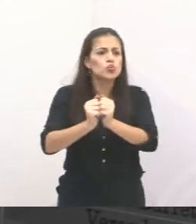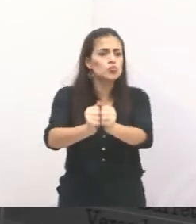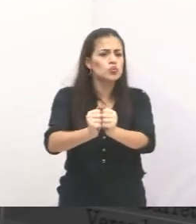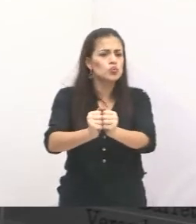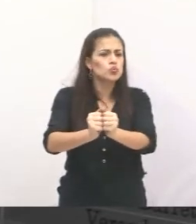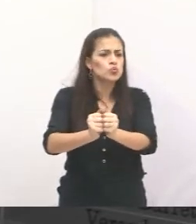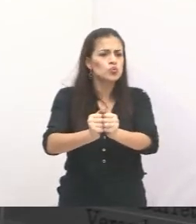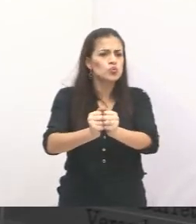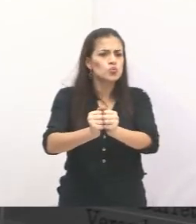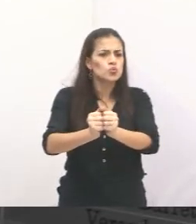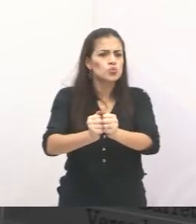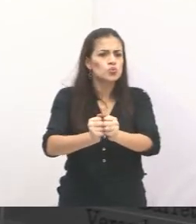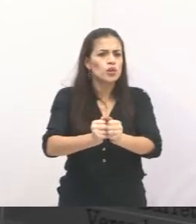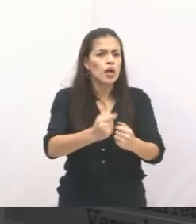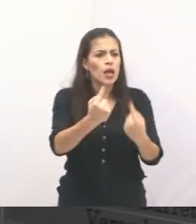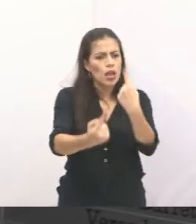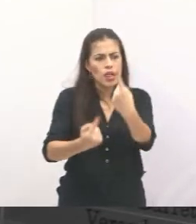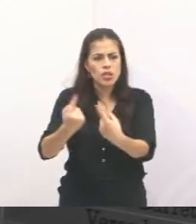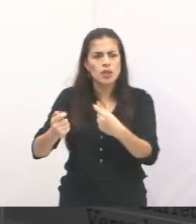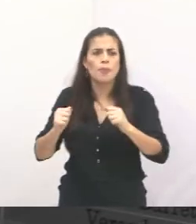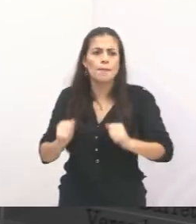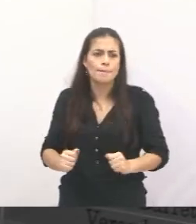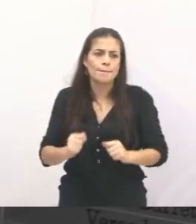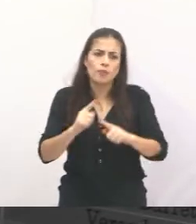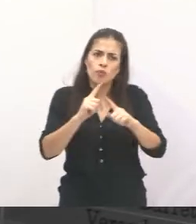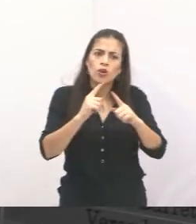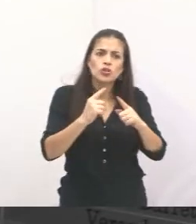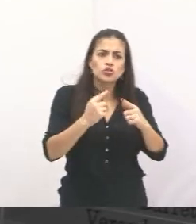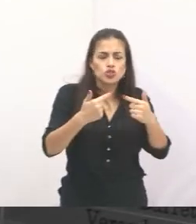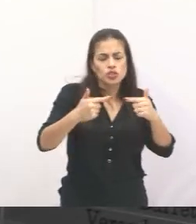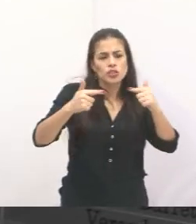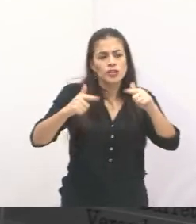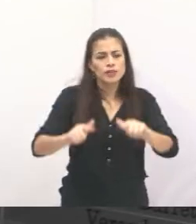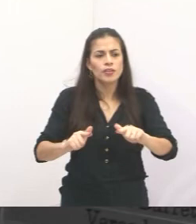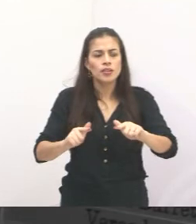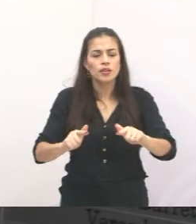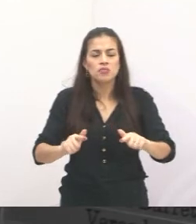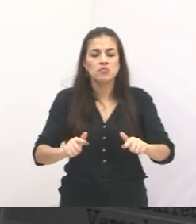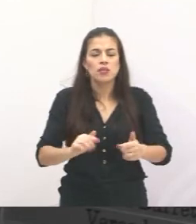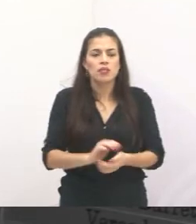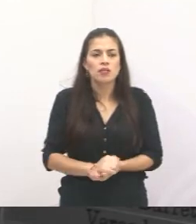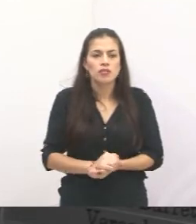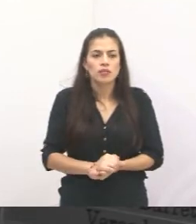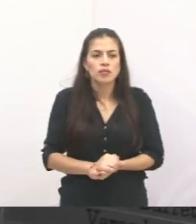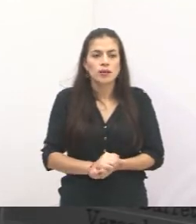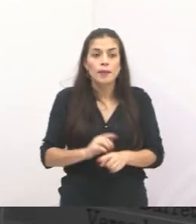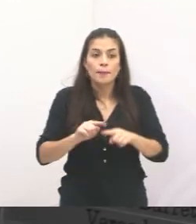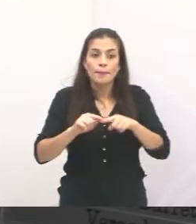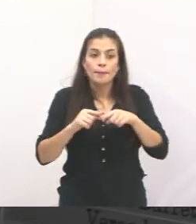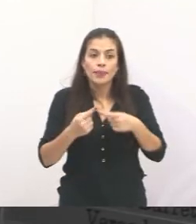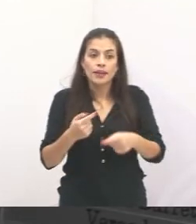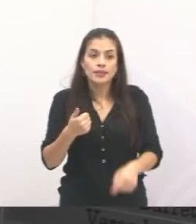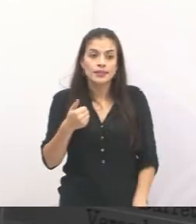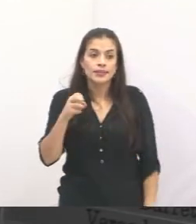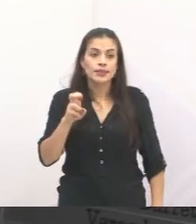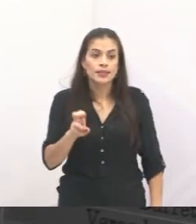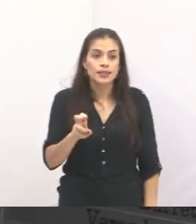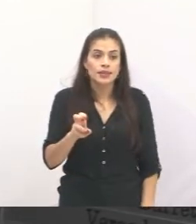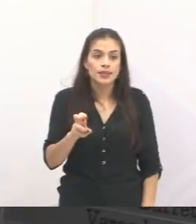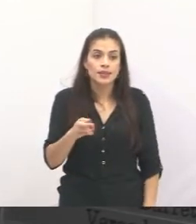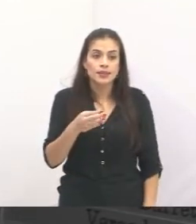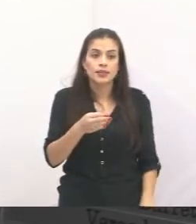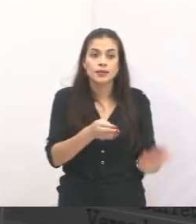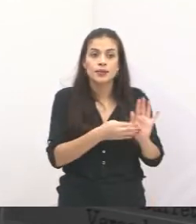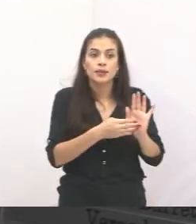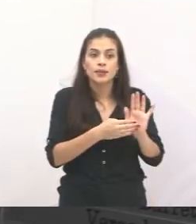com ninguém, cada um tem o direito de defender qualquer lado. Mas das 15 propostas, 2 delas eu